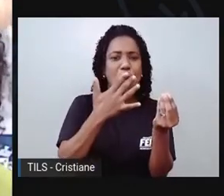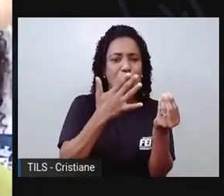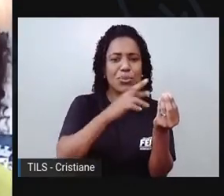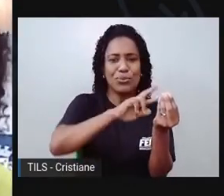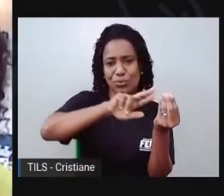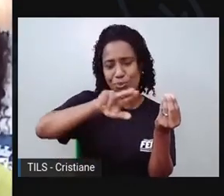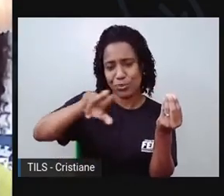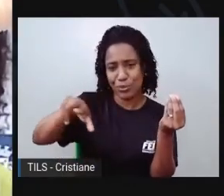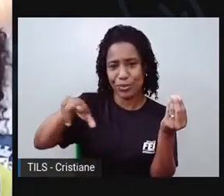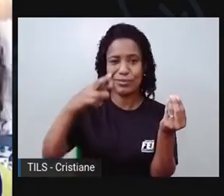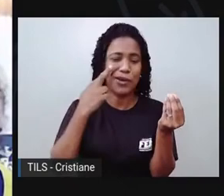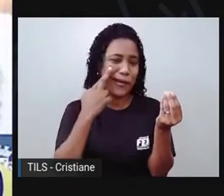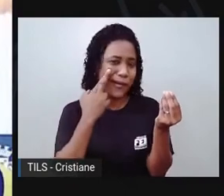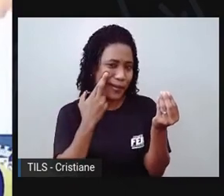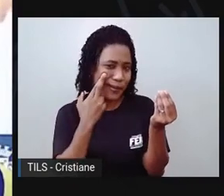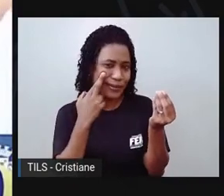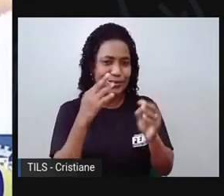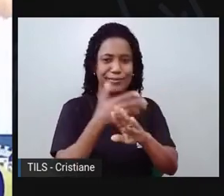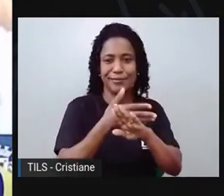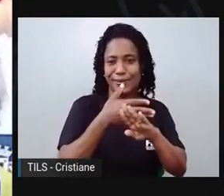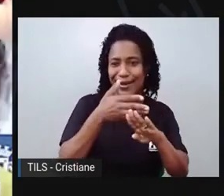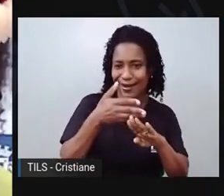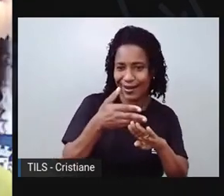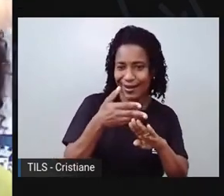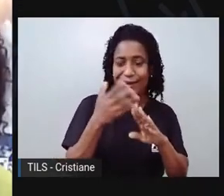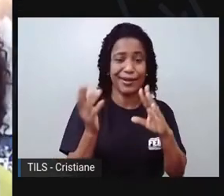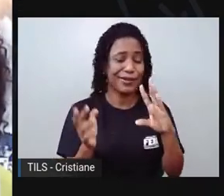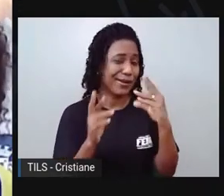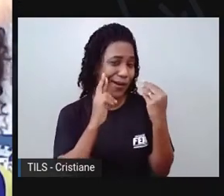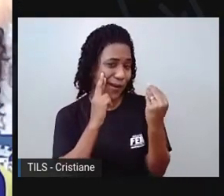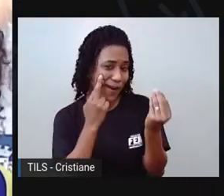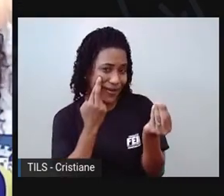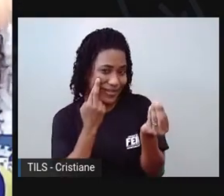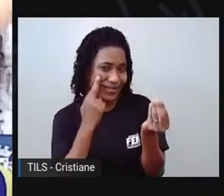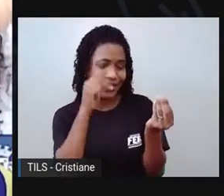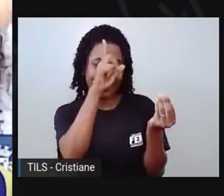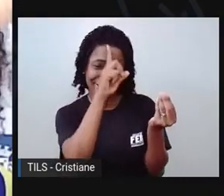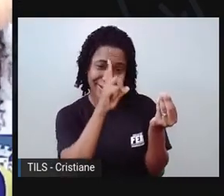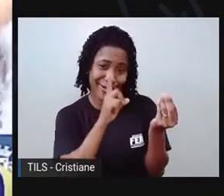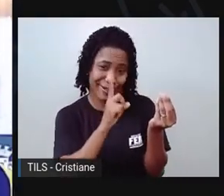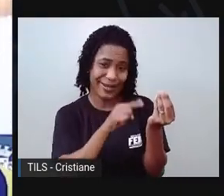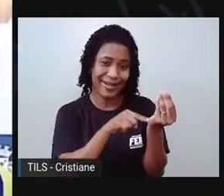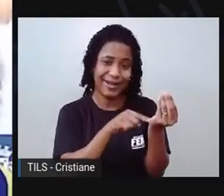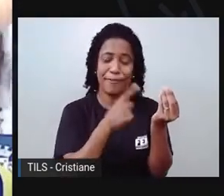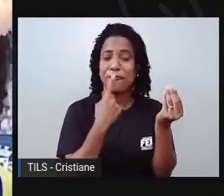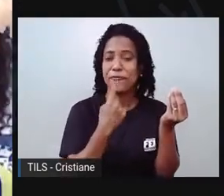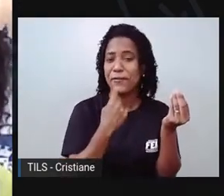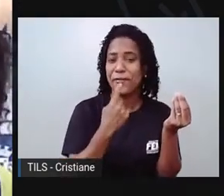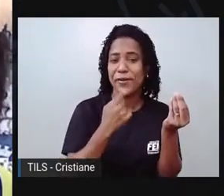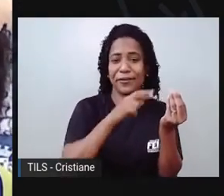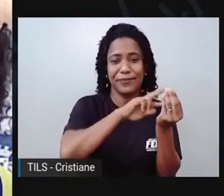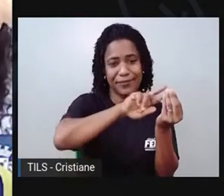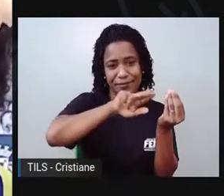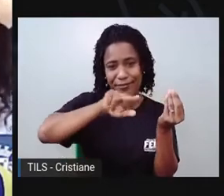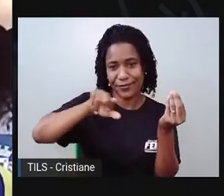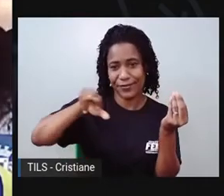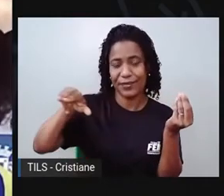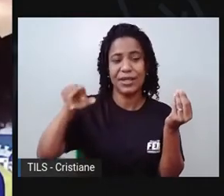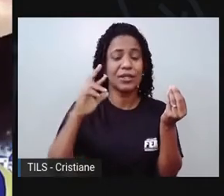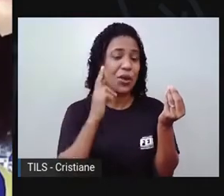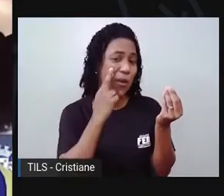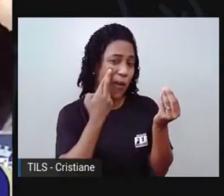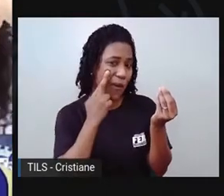Tem rosa branca. Tem rosa amarela, isso. Tem rosa vermelha, tem rosa cor de